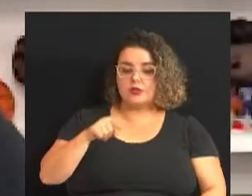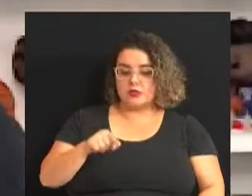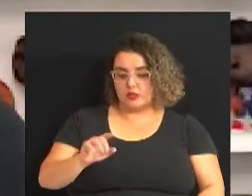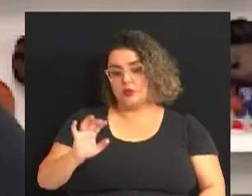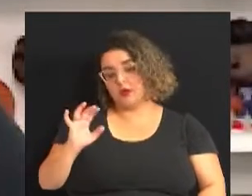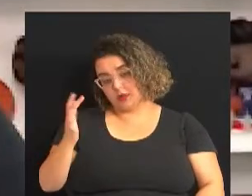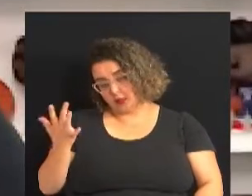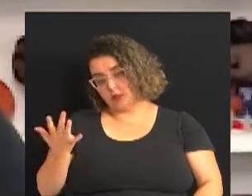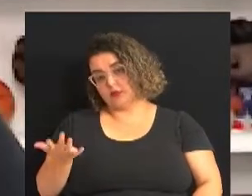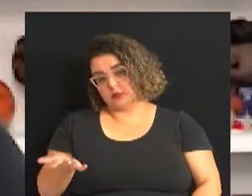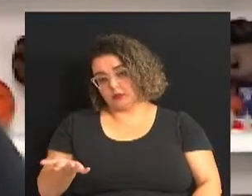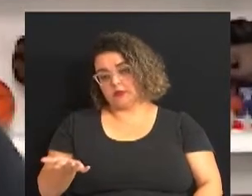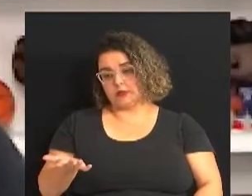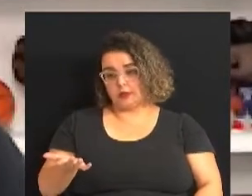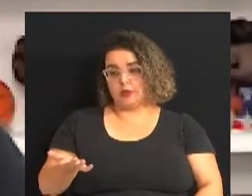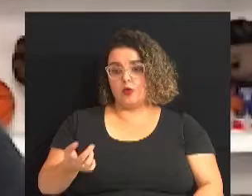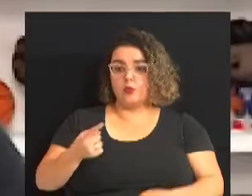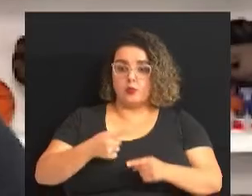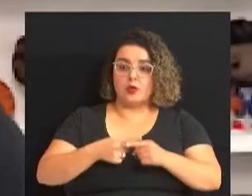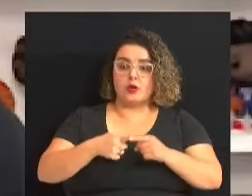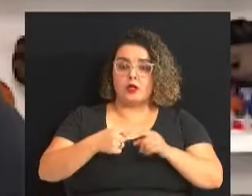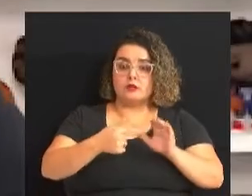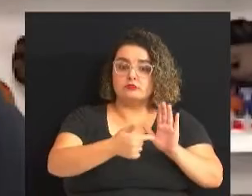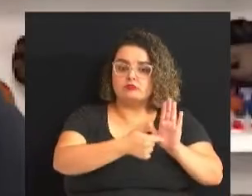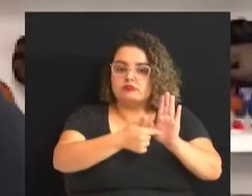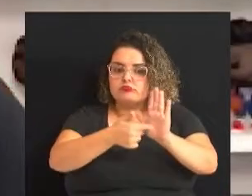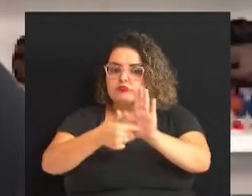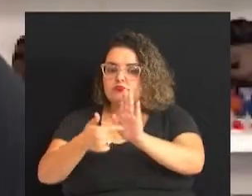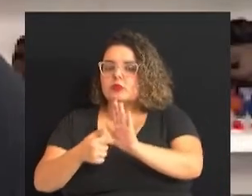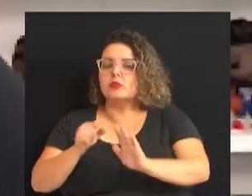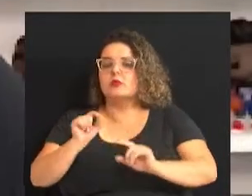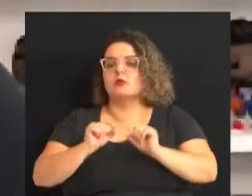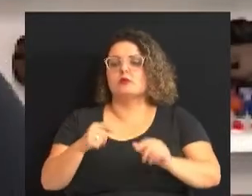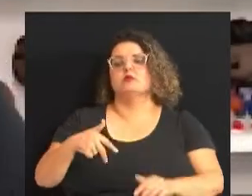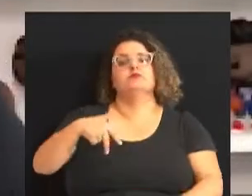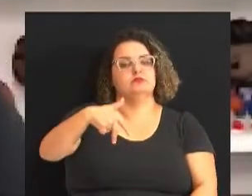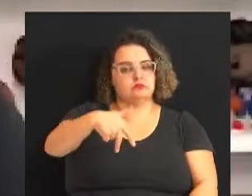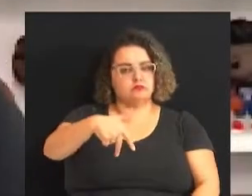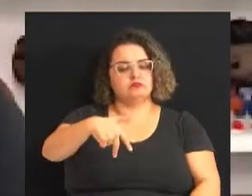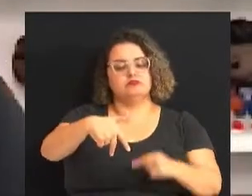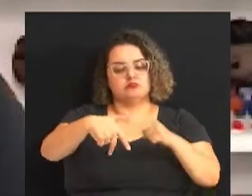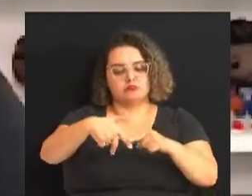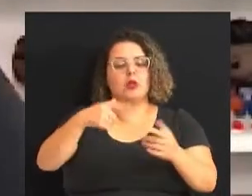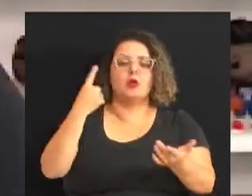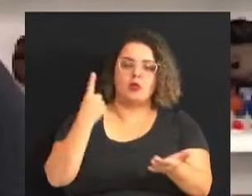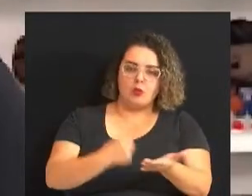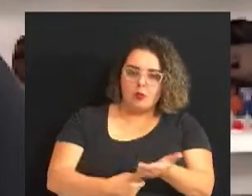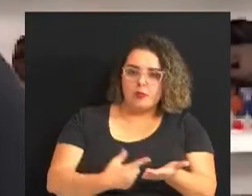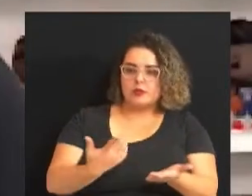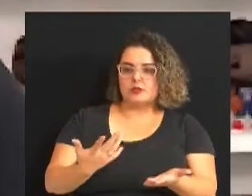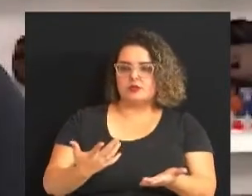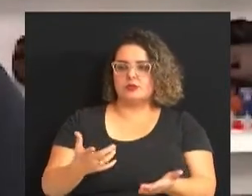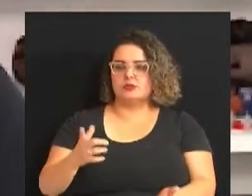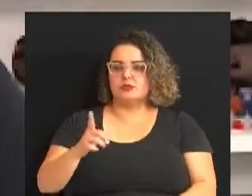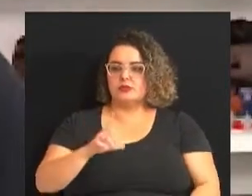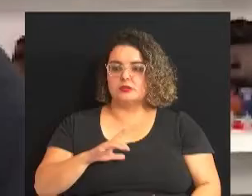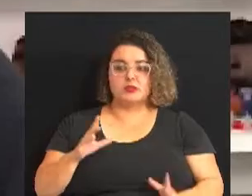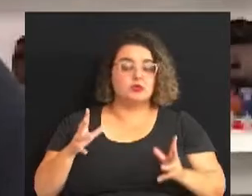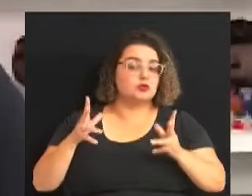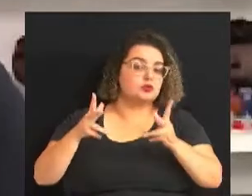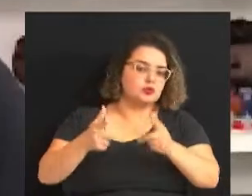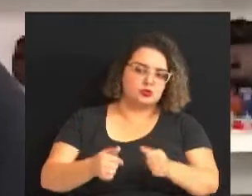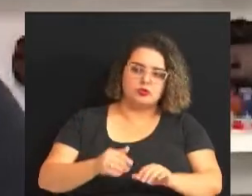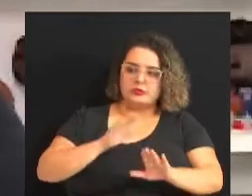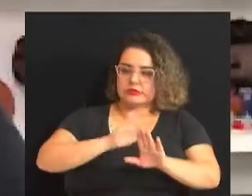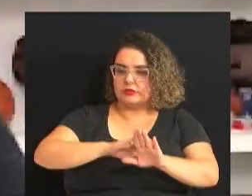pela imagem que ele tem deixado na Summer League, de ser um cara comprometido, de ter todas essas funções que eu